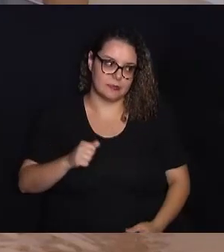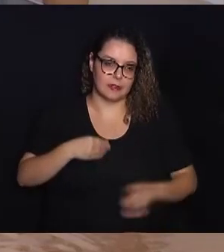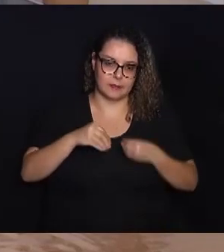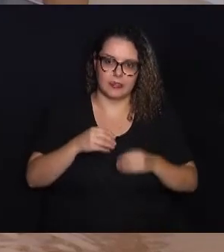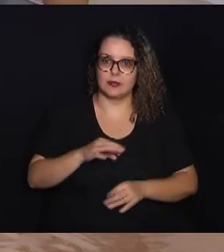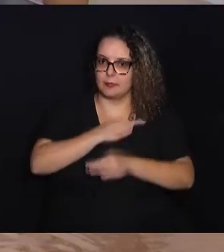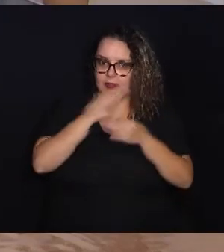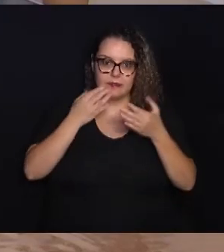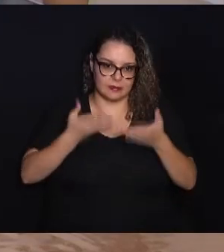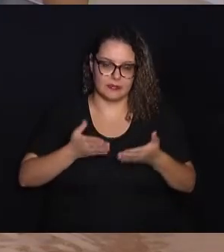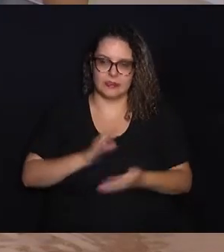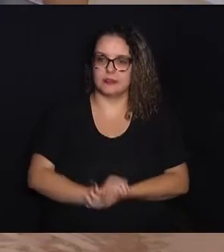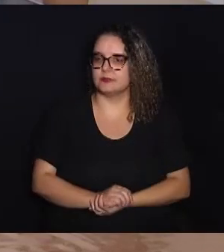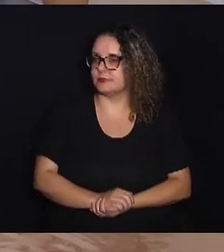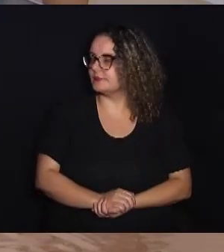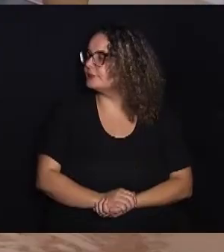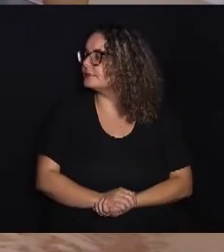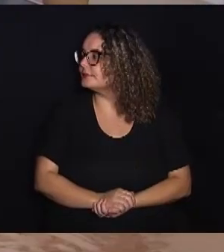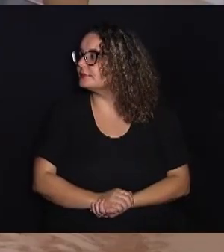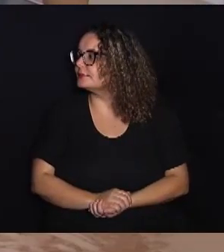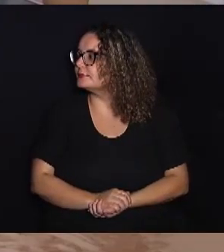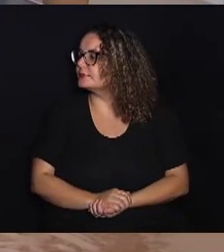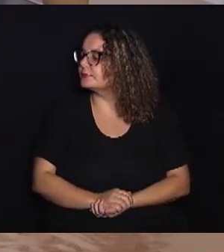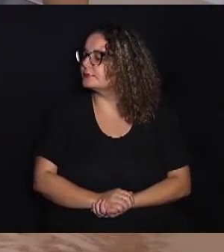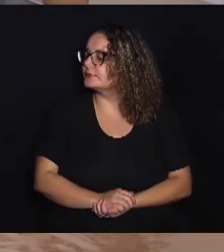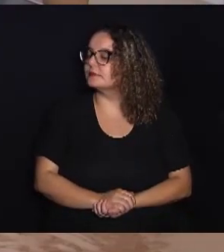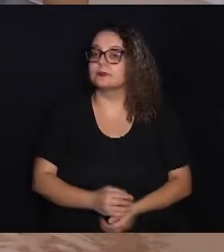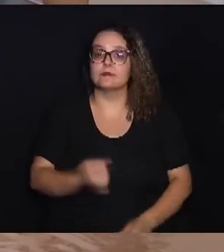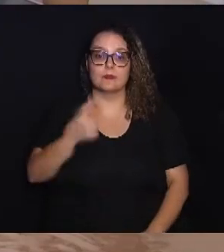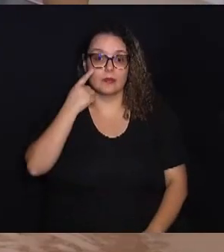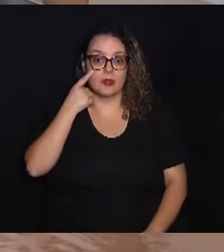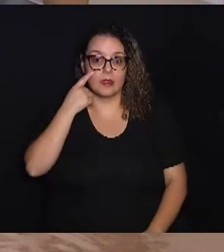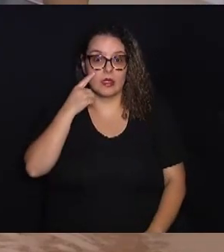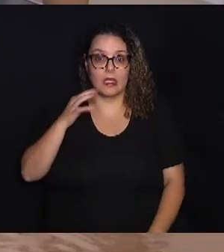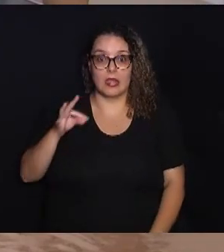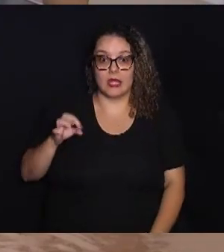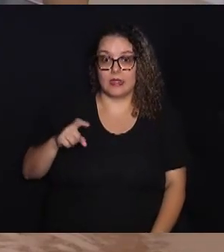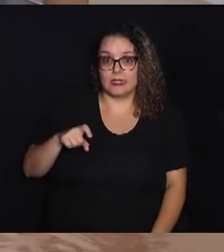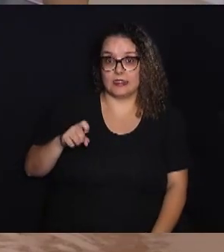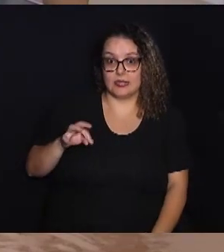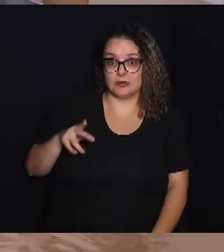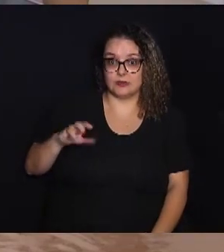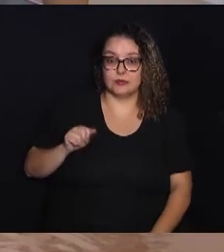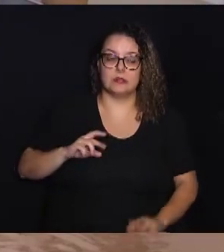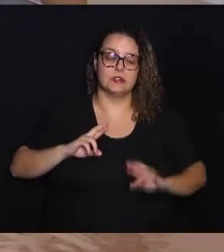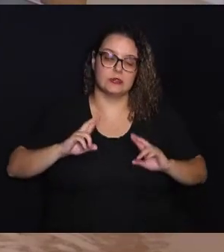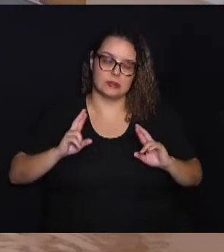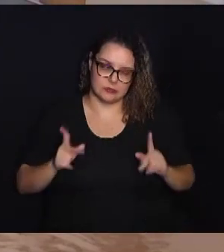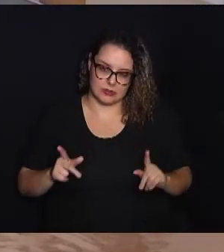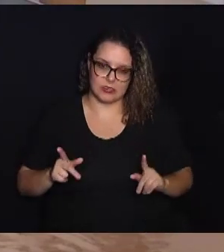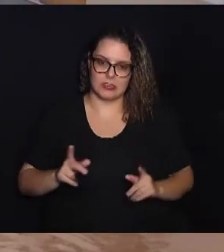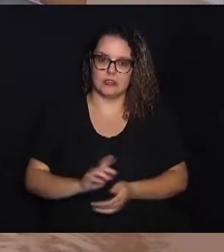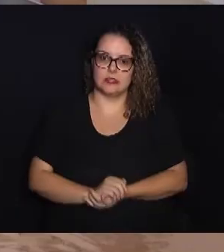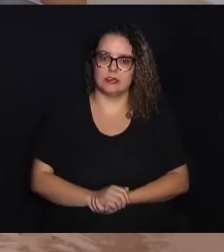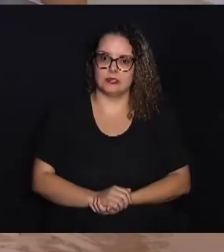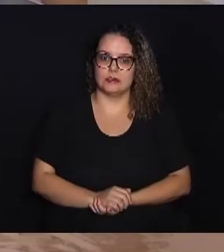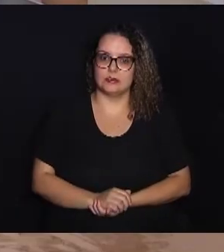dela, como eu falei, né, tem um pouco mais de peso e a cerâmica plástica vai ser super